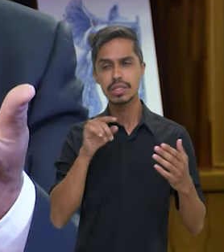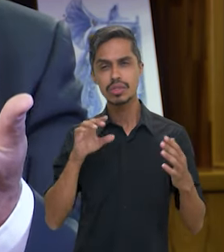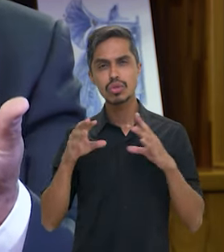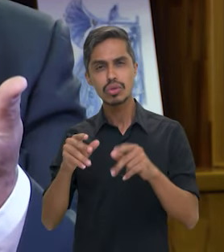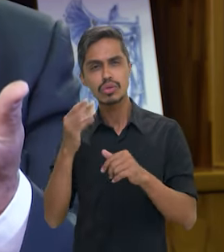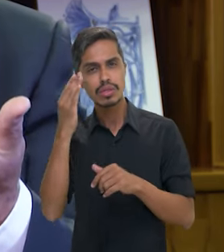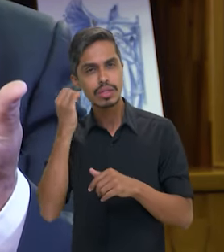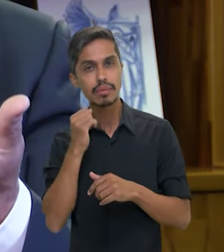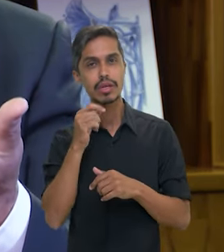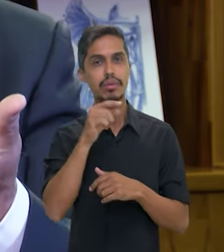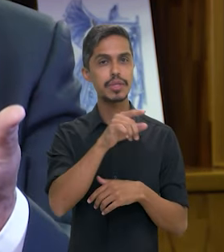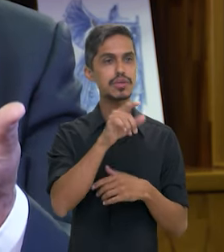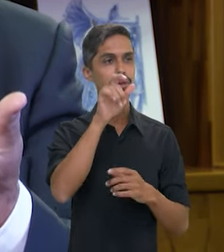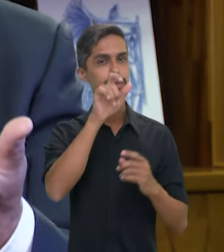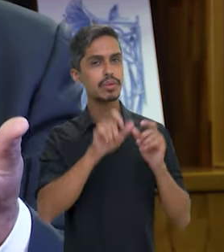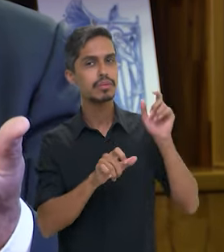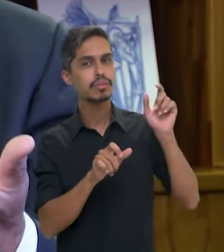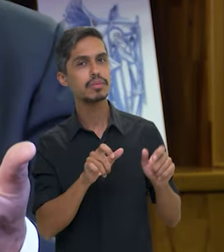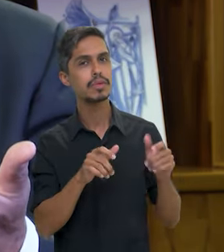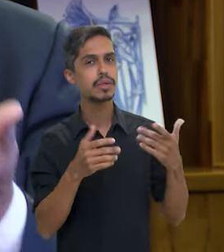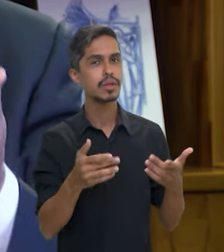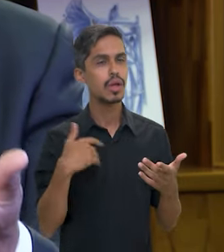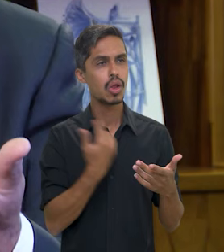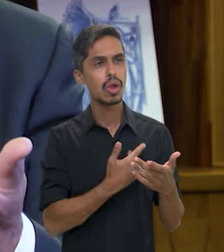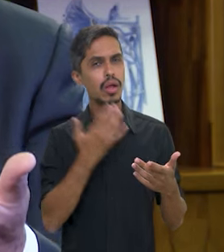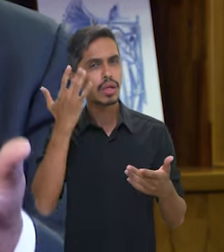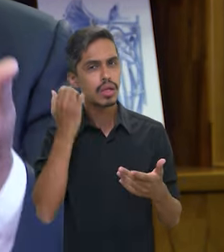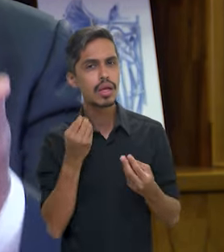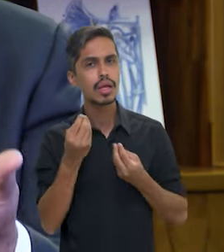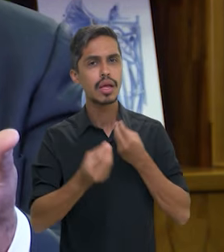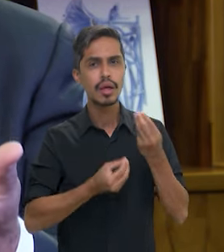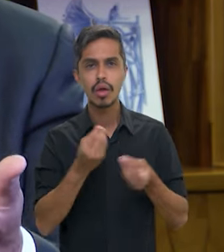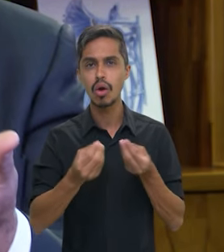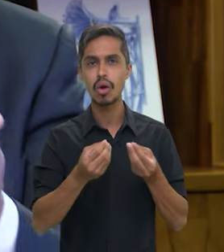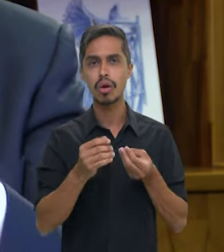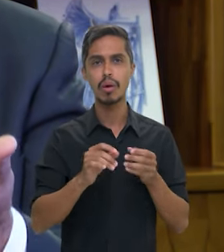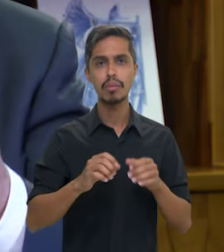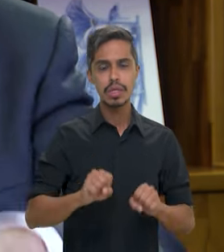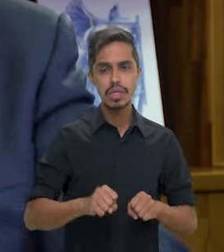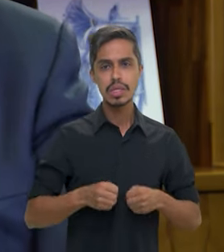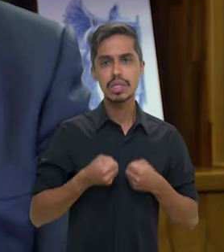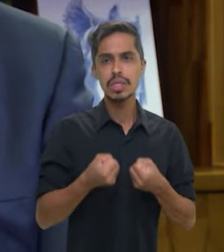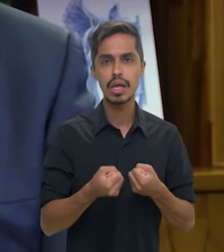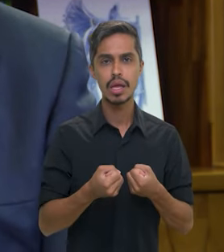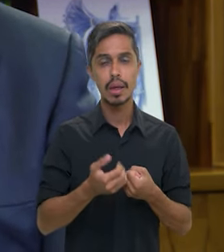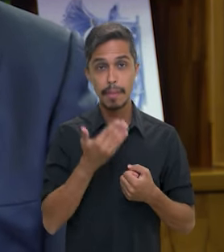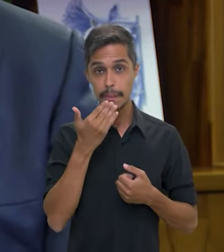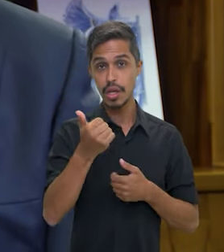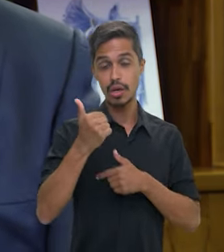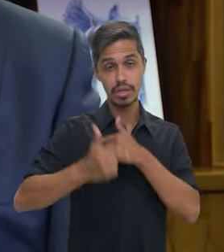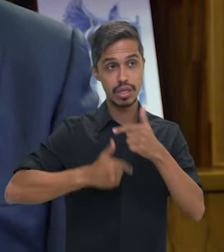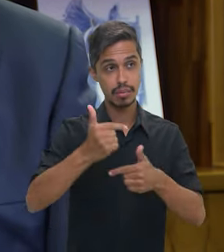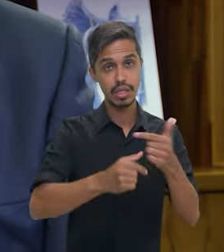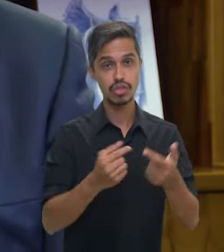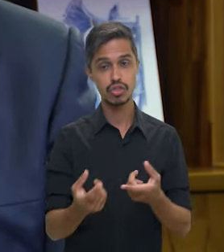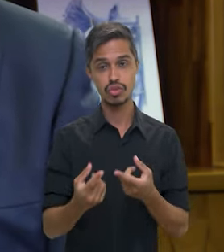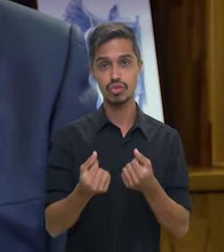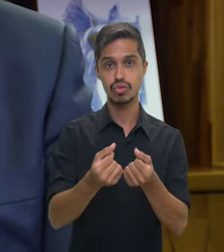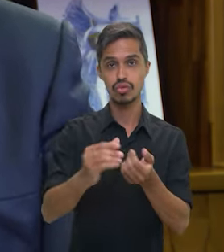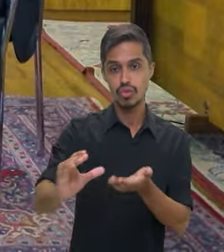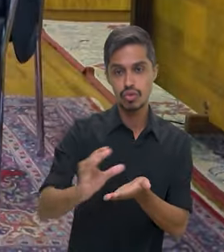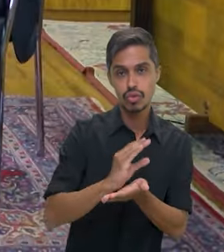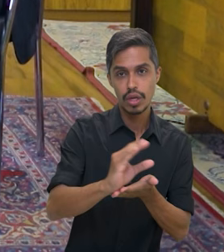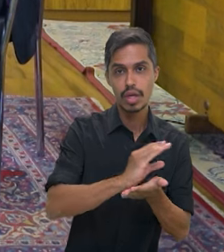X não depositou qual é a razão, qual a atuação, quais as ações que nós devemos exercer para melhorar a